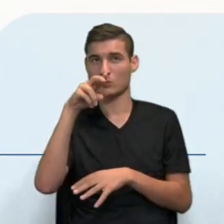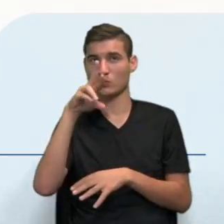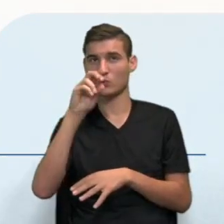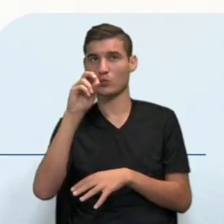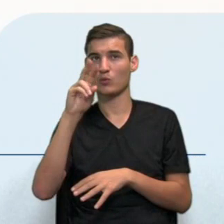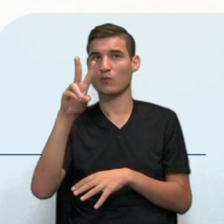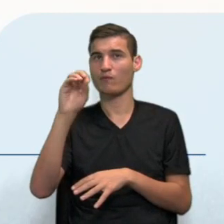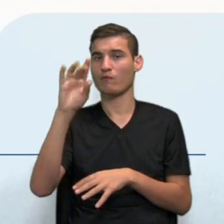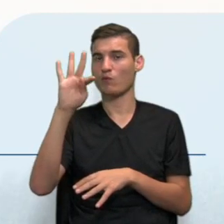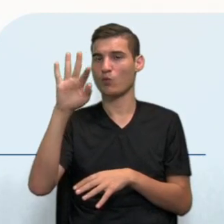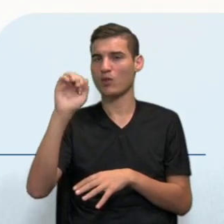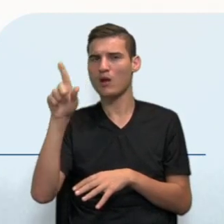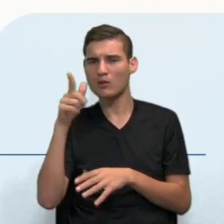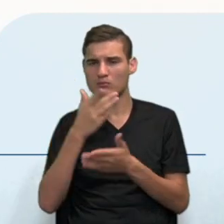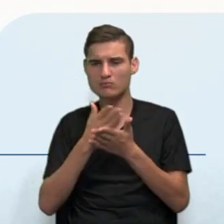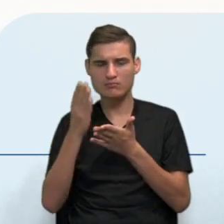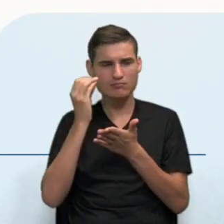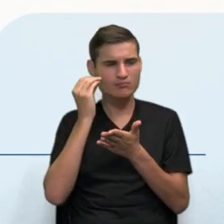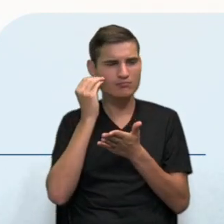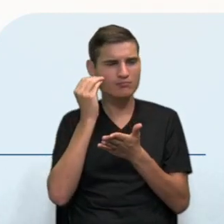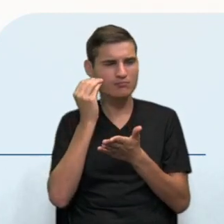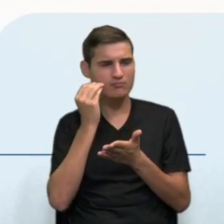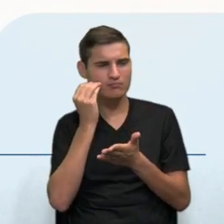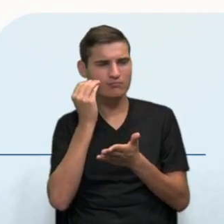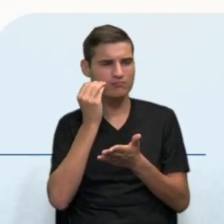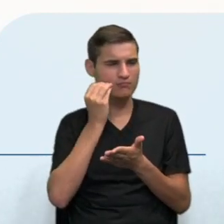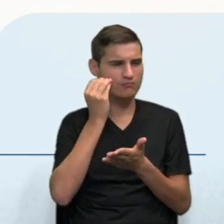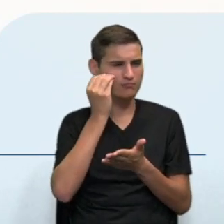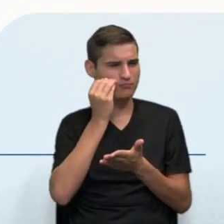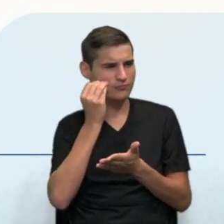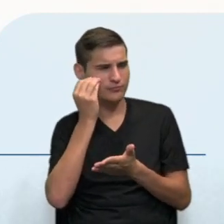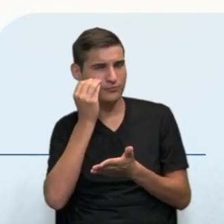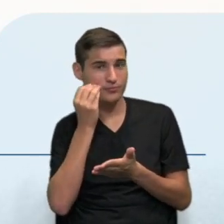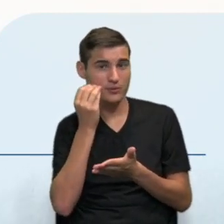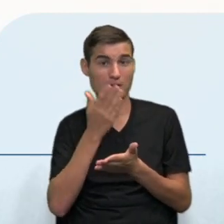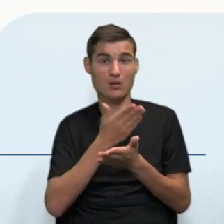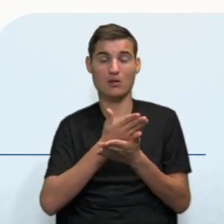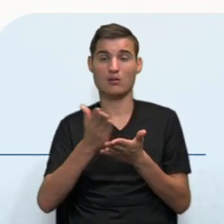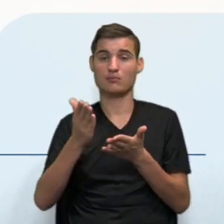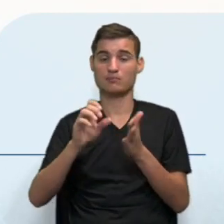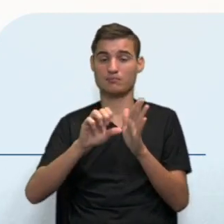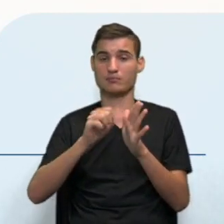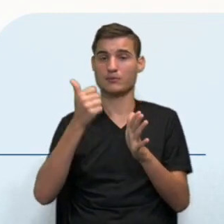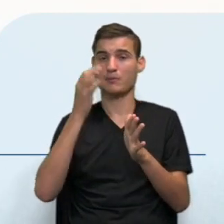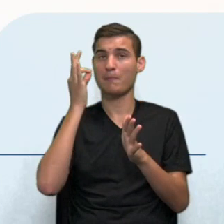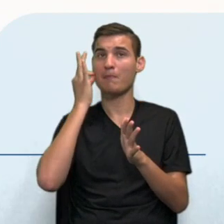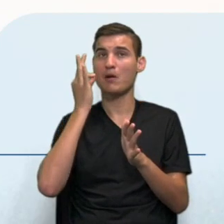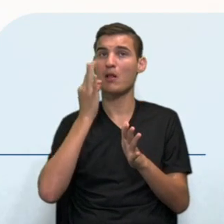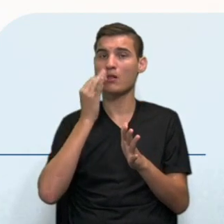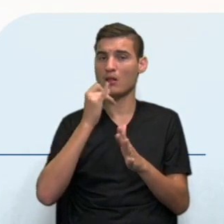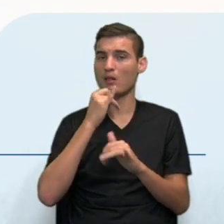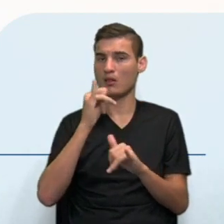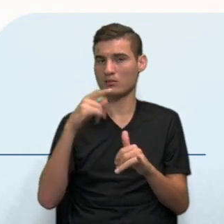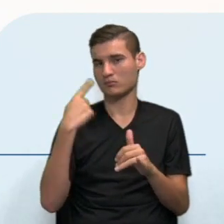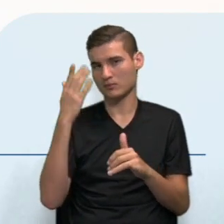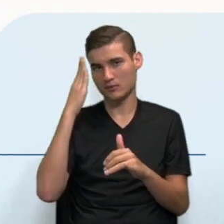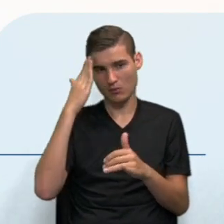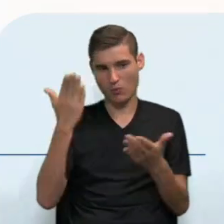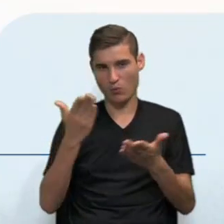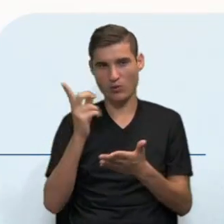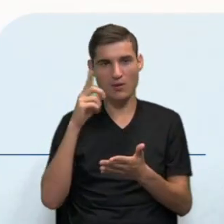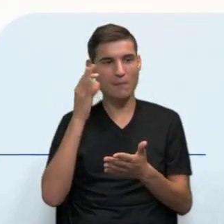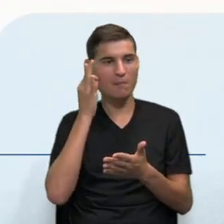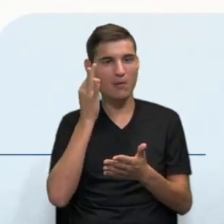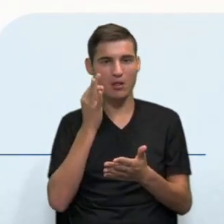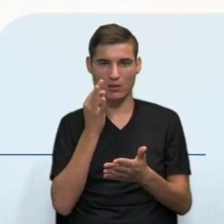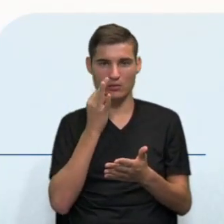começou a fazer alguns experimentos e ele descobriu a primeira bateria elétrica. E bateria, a gente sabe que hoje nos nossos smartphones,